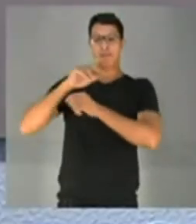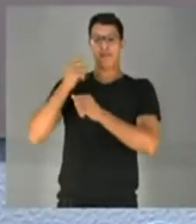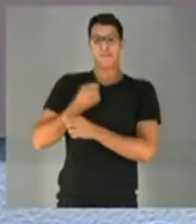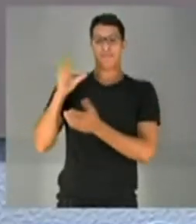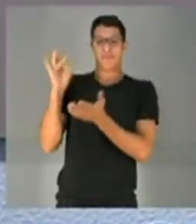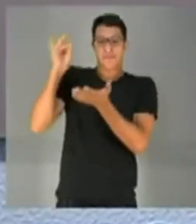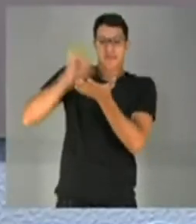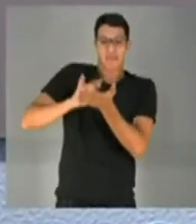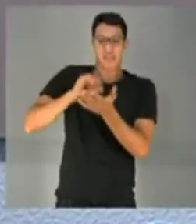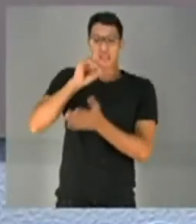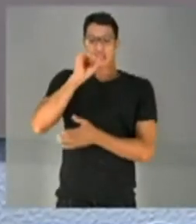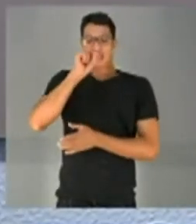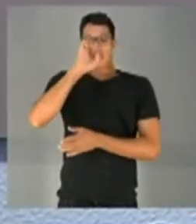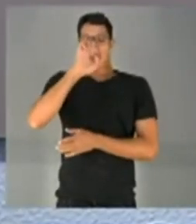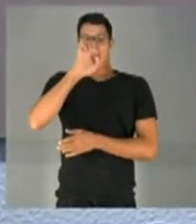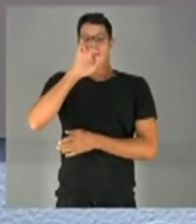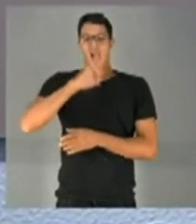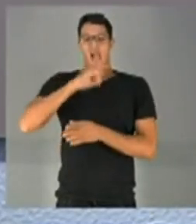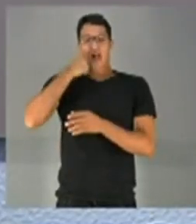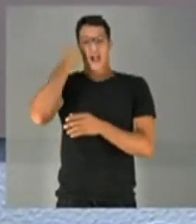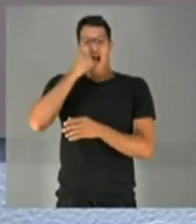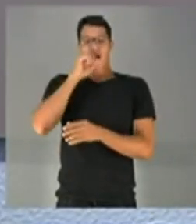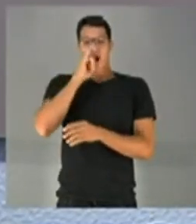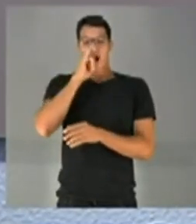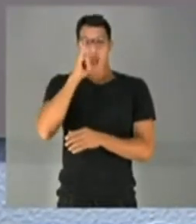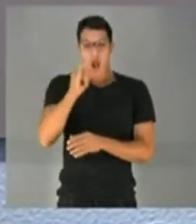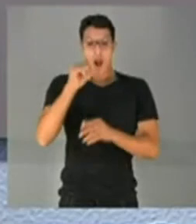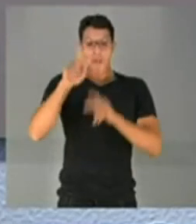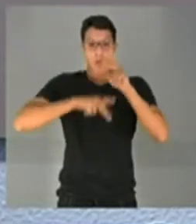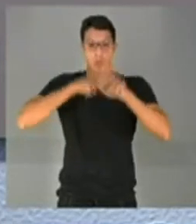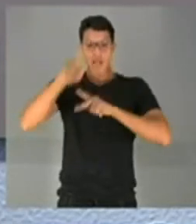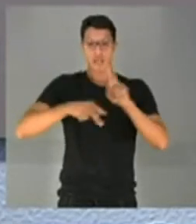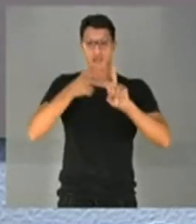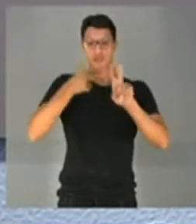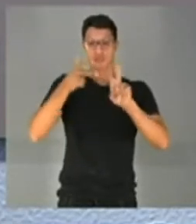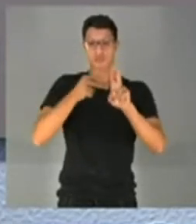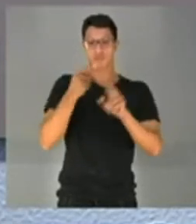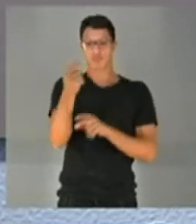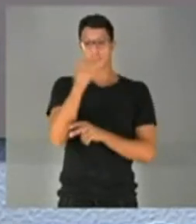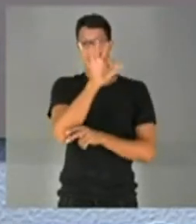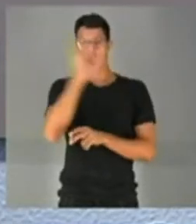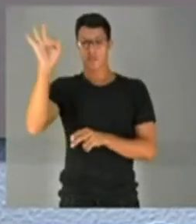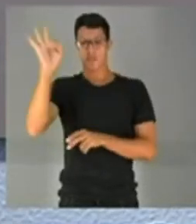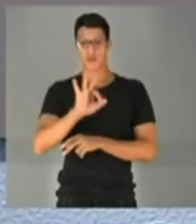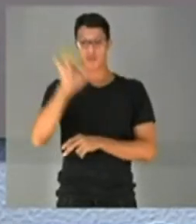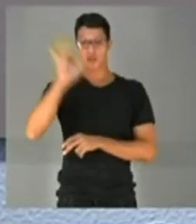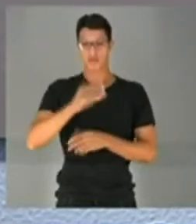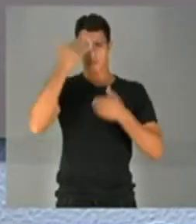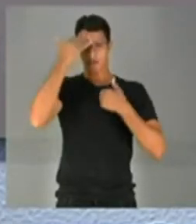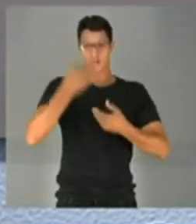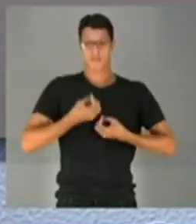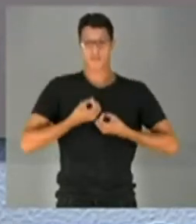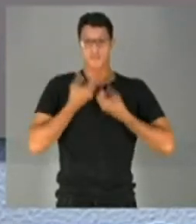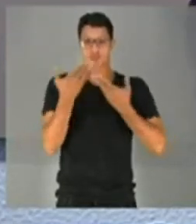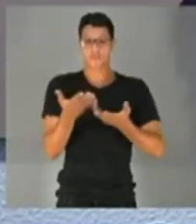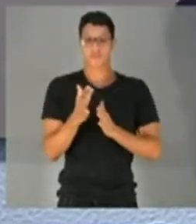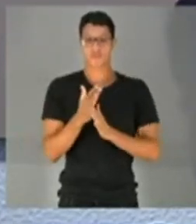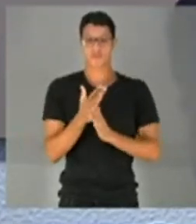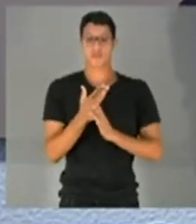absoluto de doses aplicadas. O senador acabou de dizer que as populações indígenas estão quase 100% vacinadas. Obrigado pela informação,